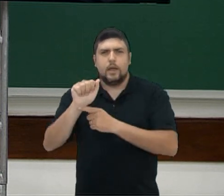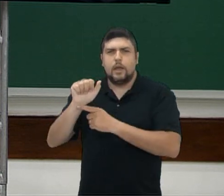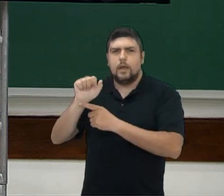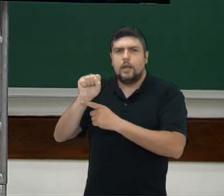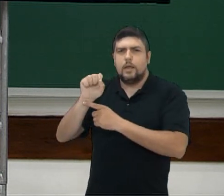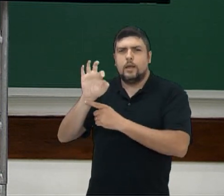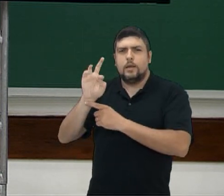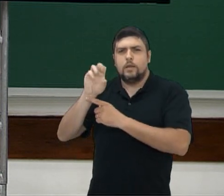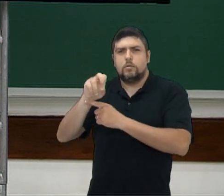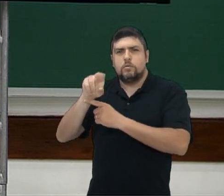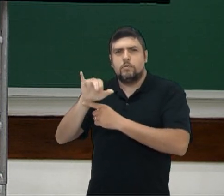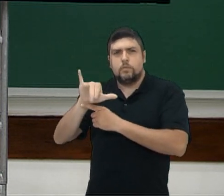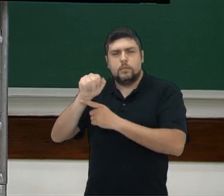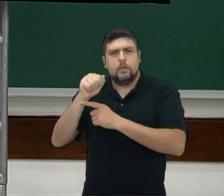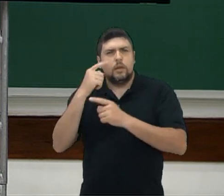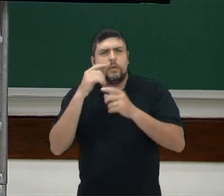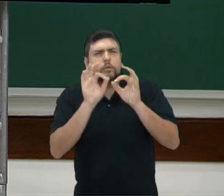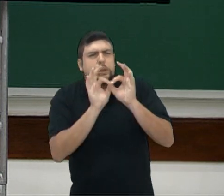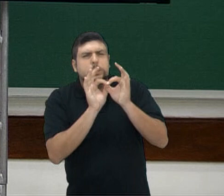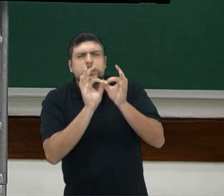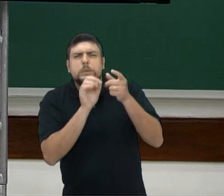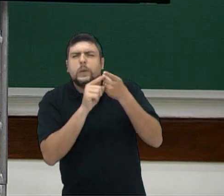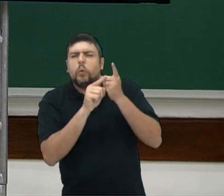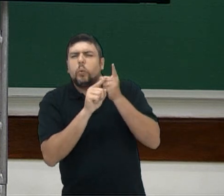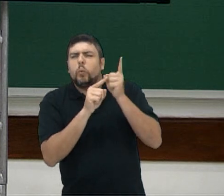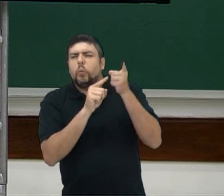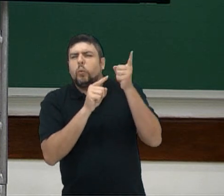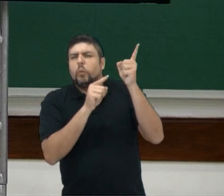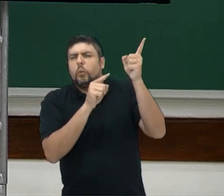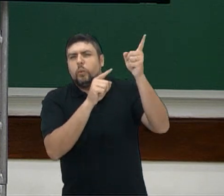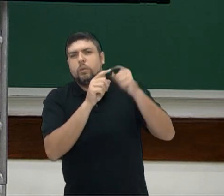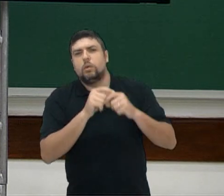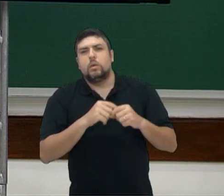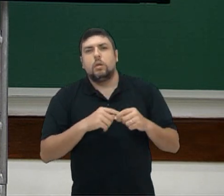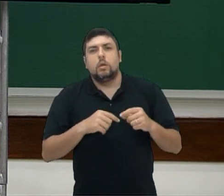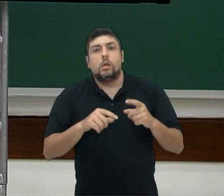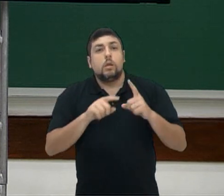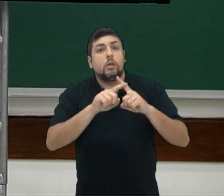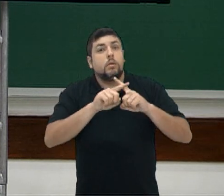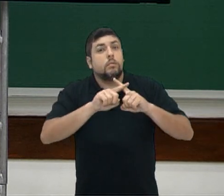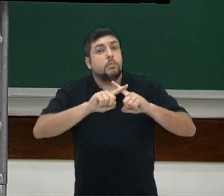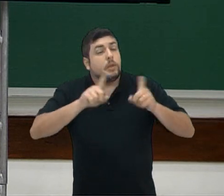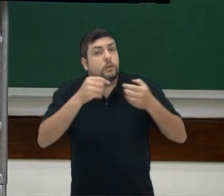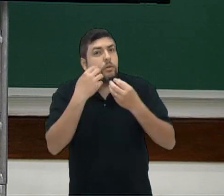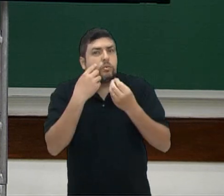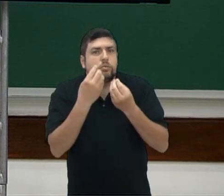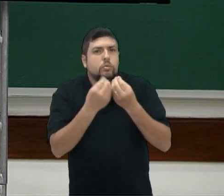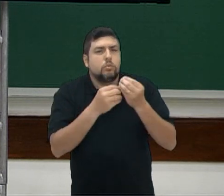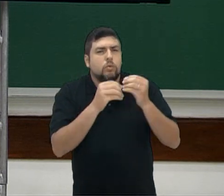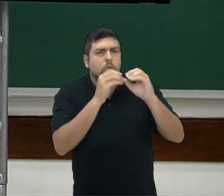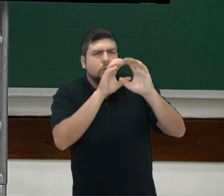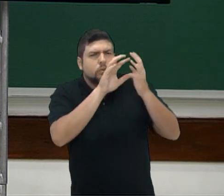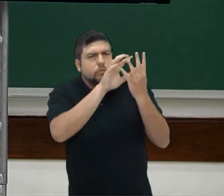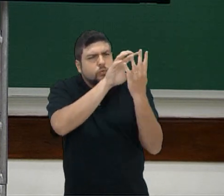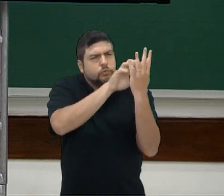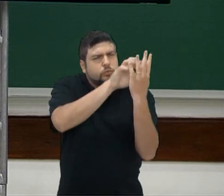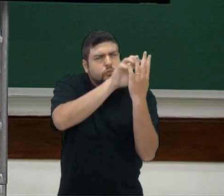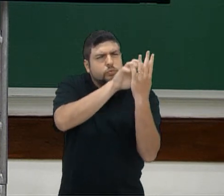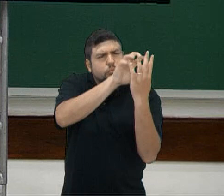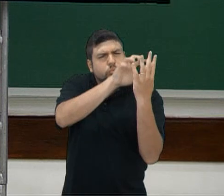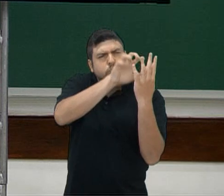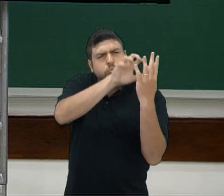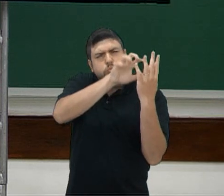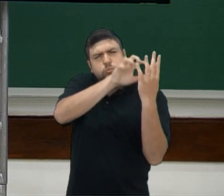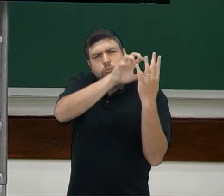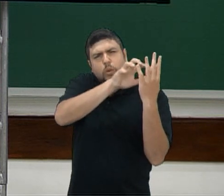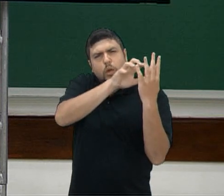estão extremamente distantes. Mas aí você consegue estar percebendo que nesse conceito, por intermédio das linhas espectrais, você